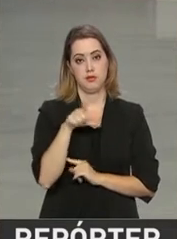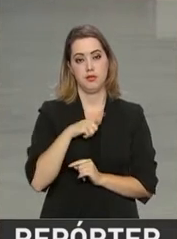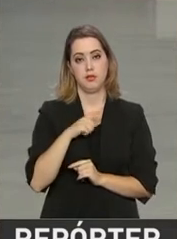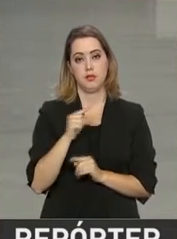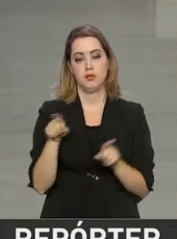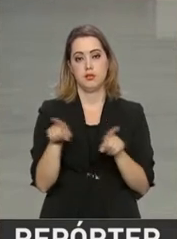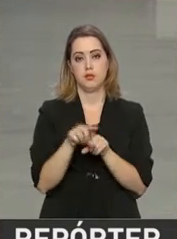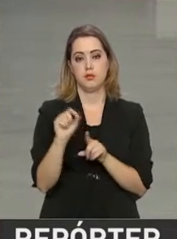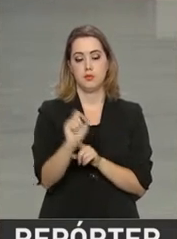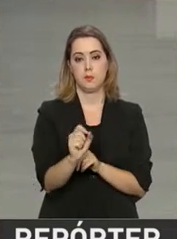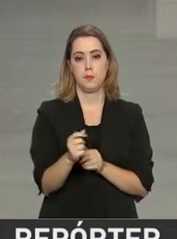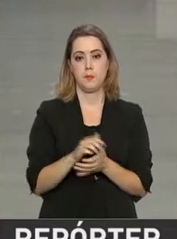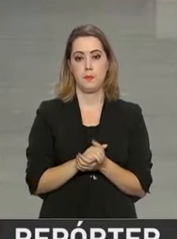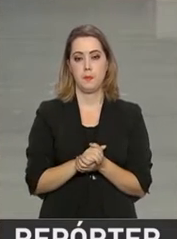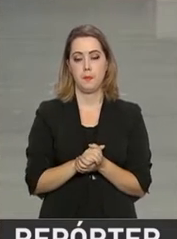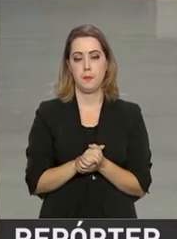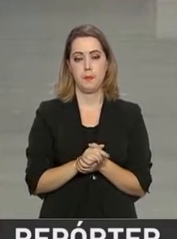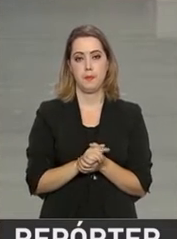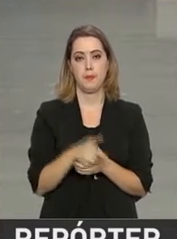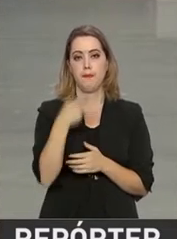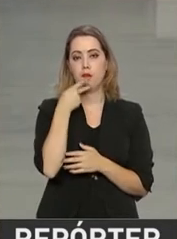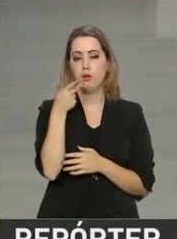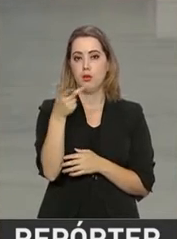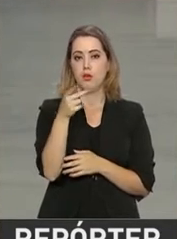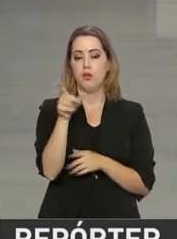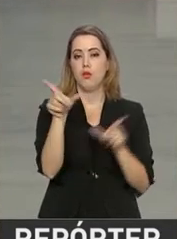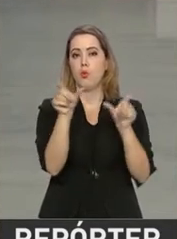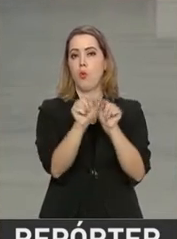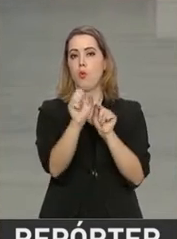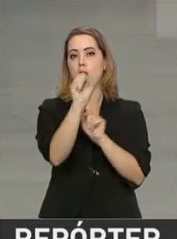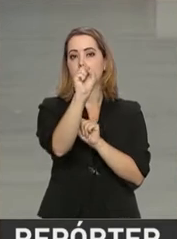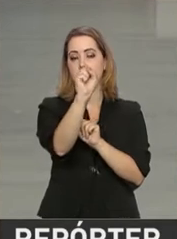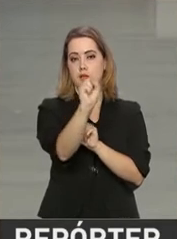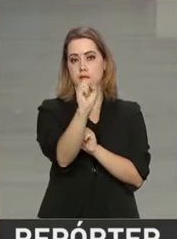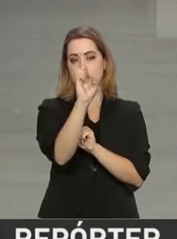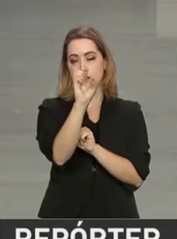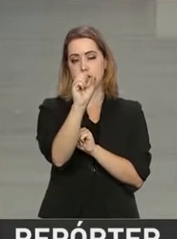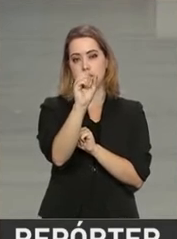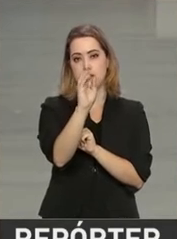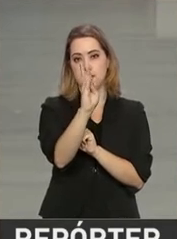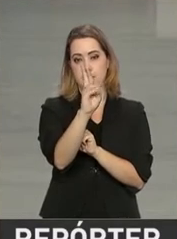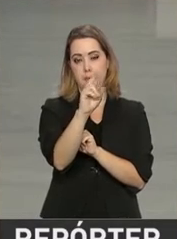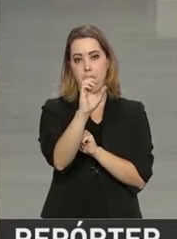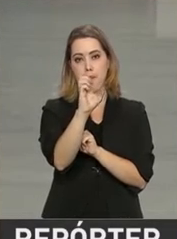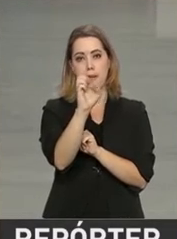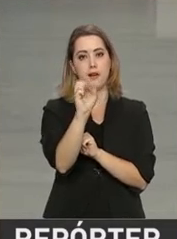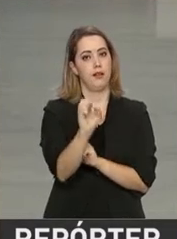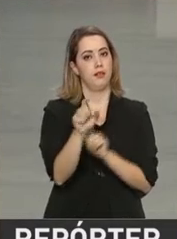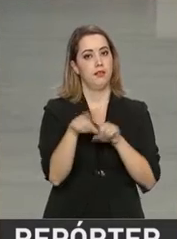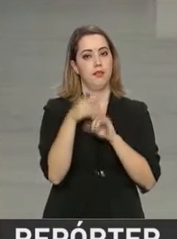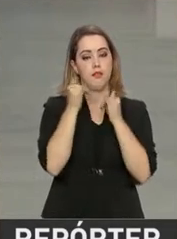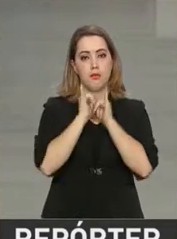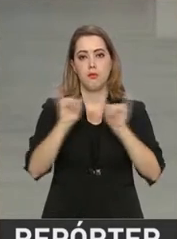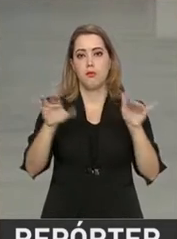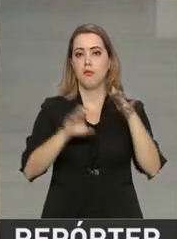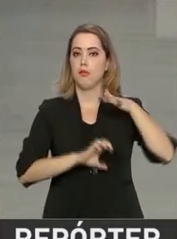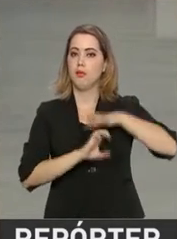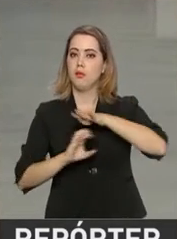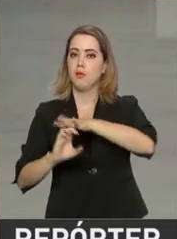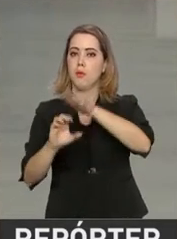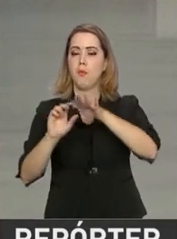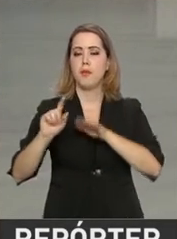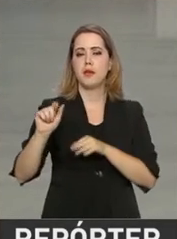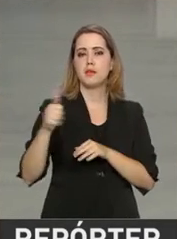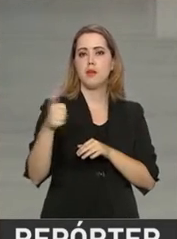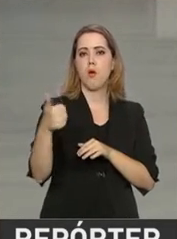econômico e social segundo o sebrae existem no país atualmente 11 milhões e 300 mil micro e pequenas empresas